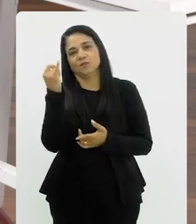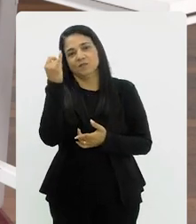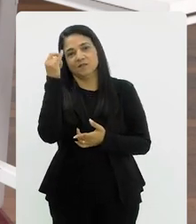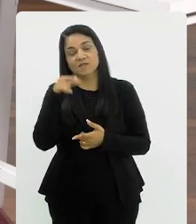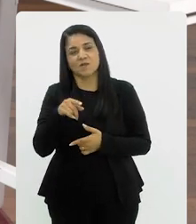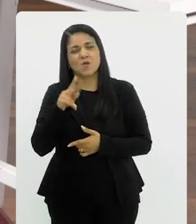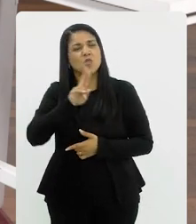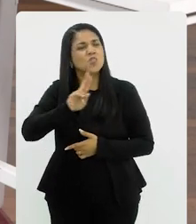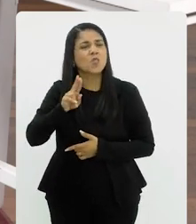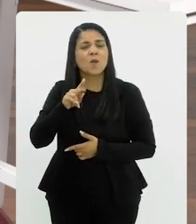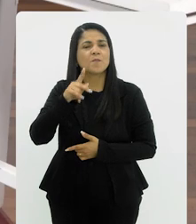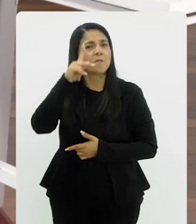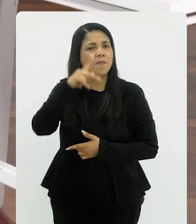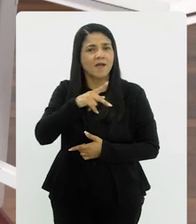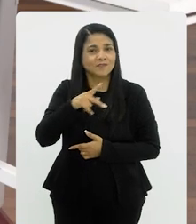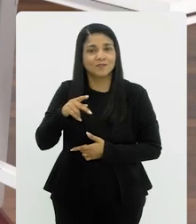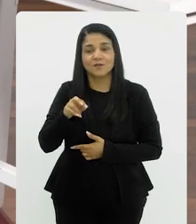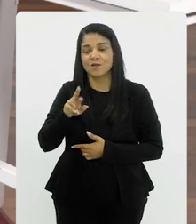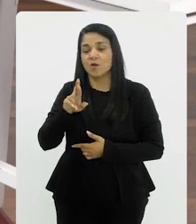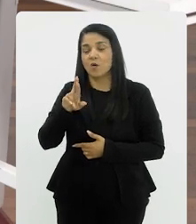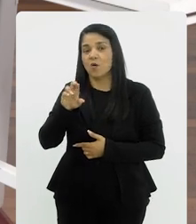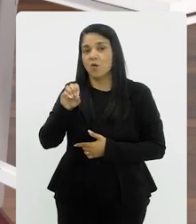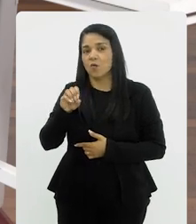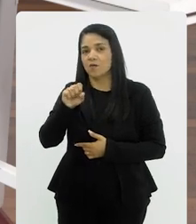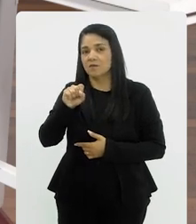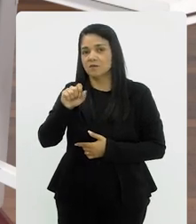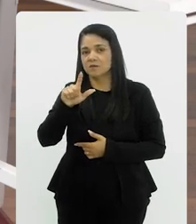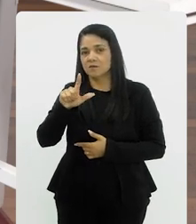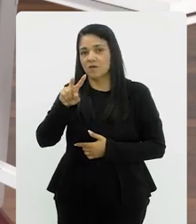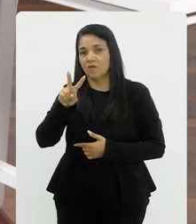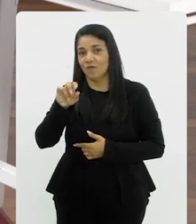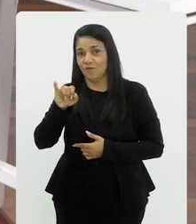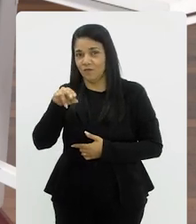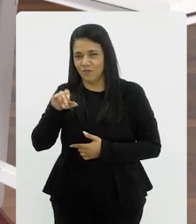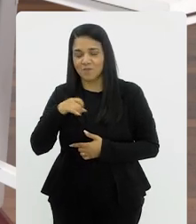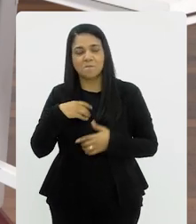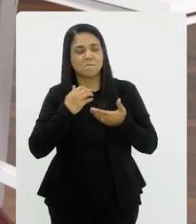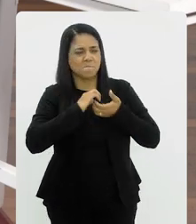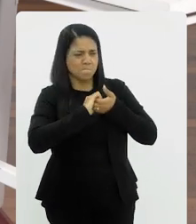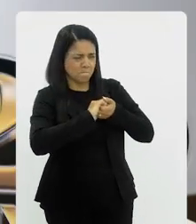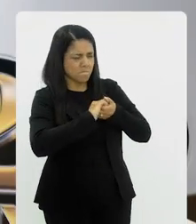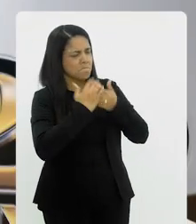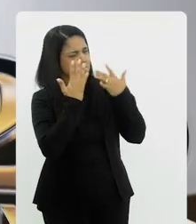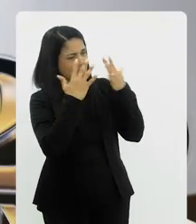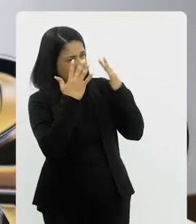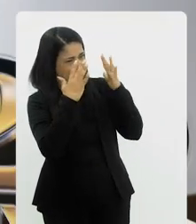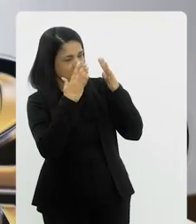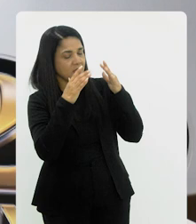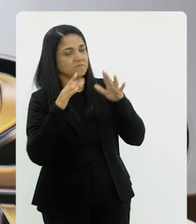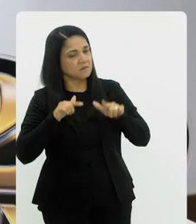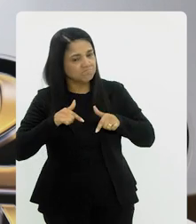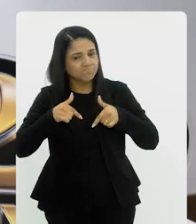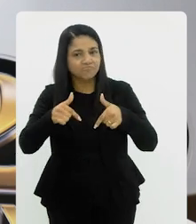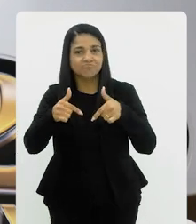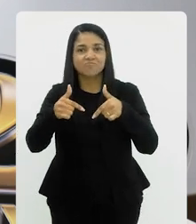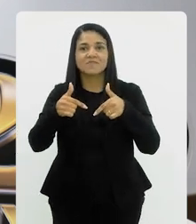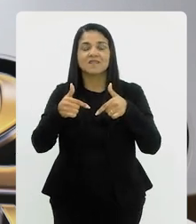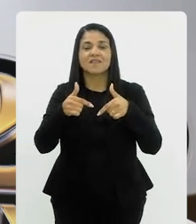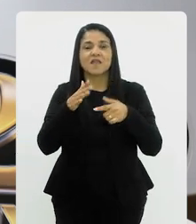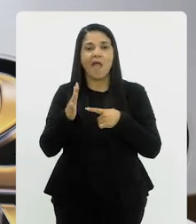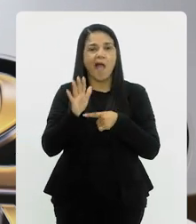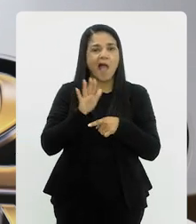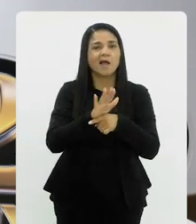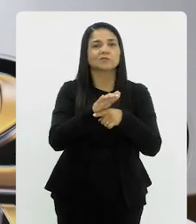da relevância. Qual é o nome do padre? Padre Rosalvino. Padre Rosalvino, parabéns, hein, pela iniciativa e